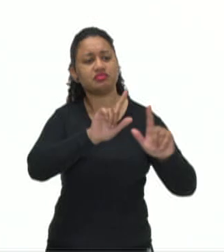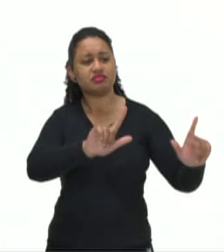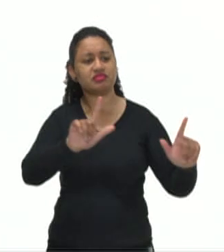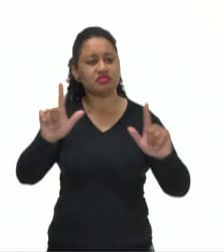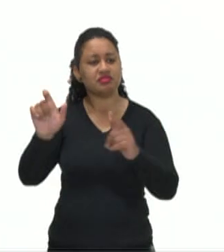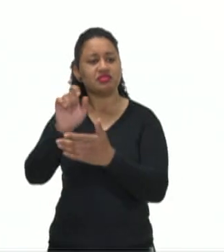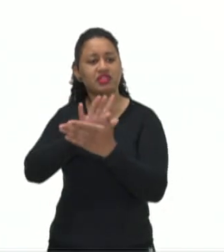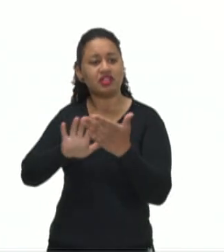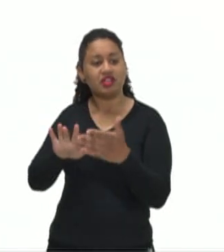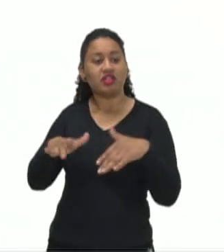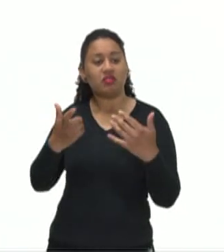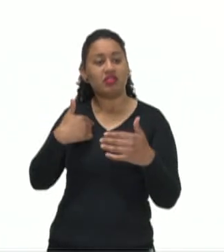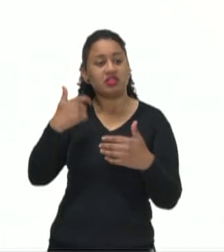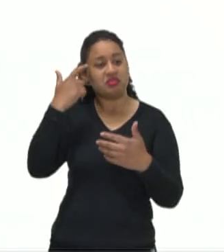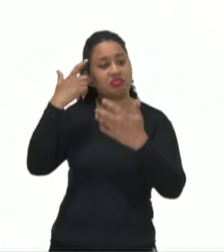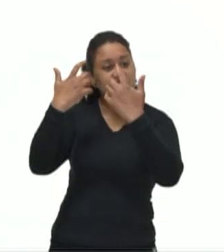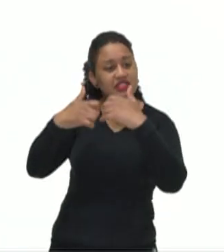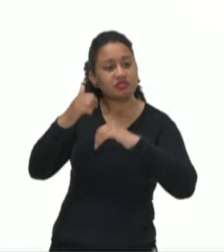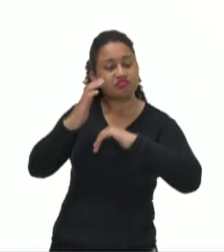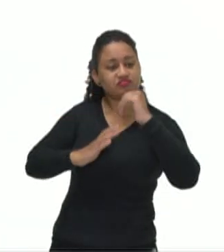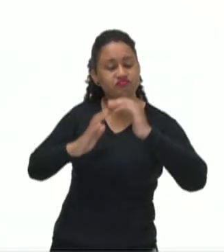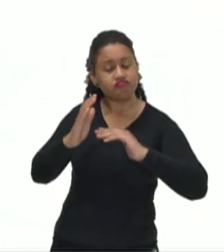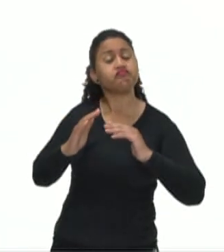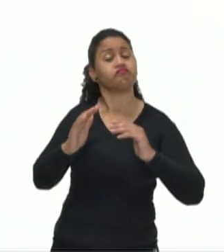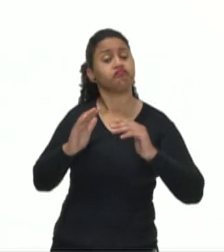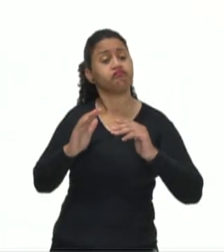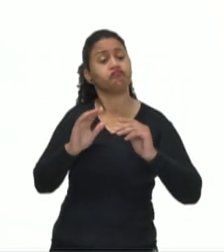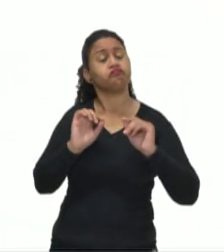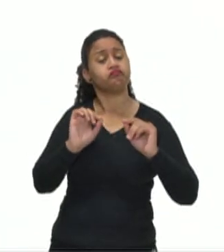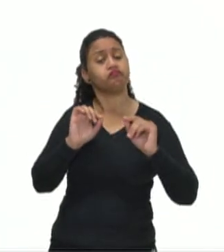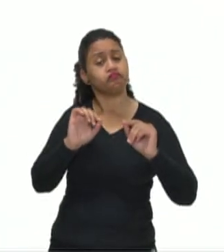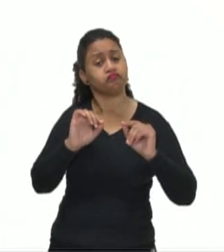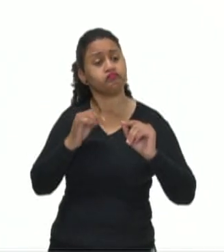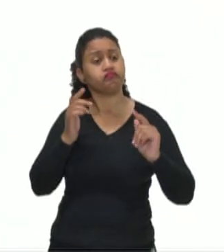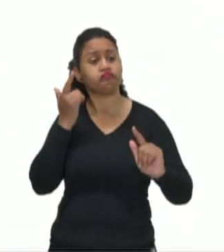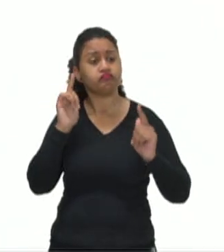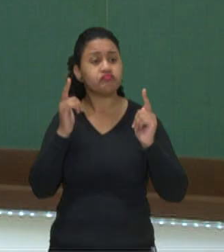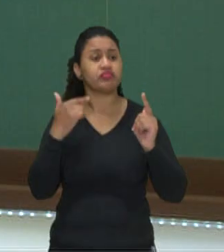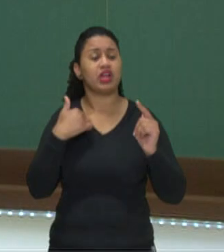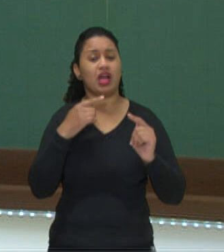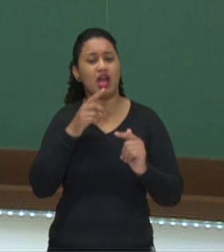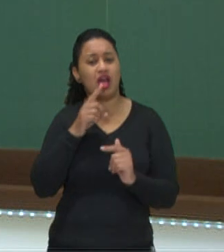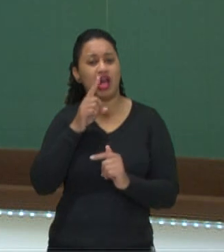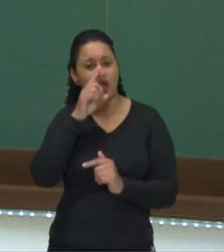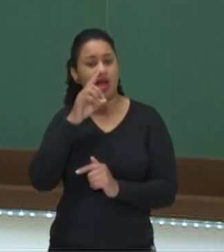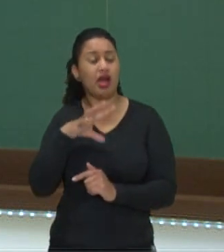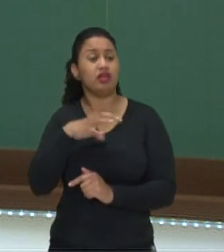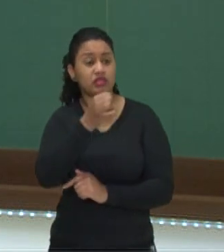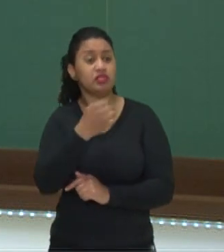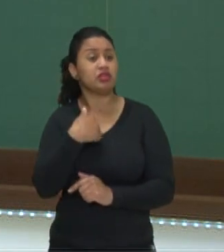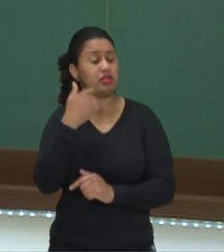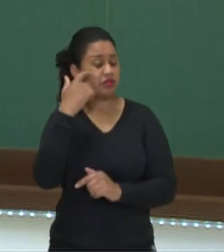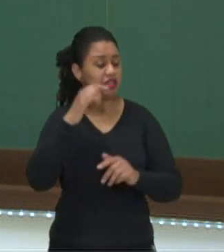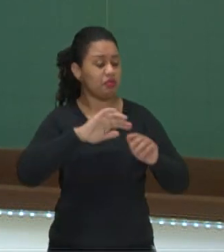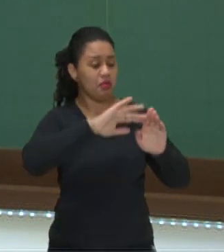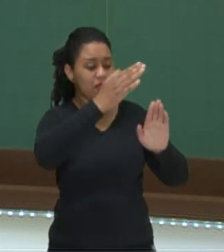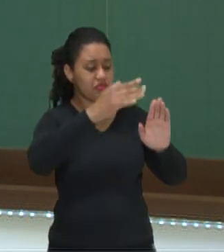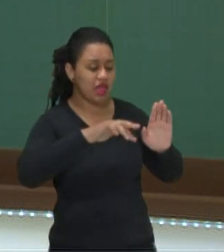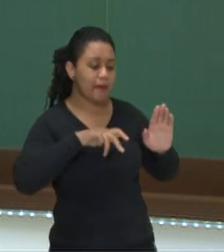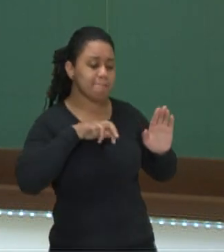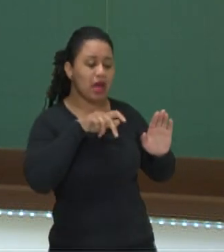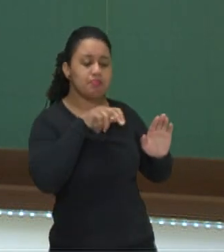nós pensamos, às vezes, nessas práticas corporais de aventura, normalmente nós pensamos em montanhas,